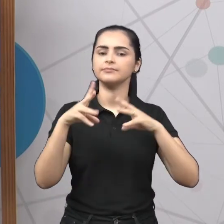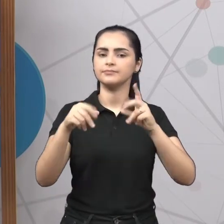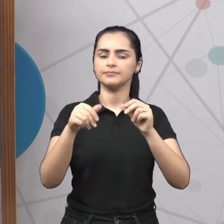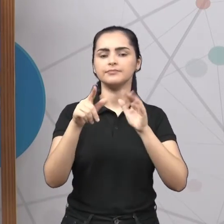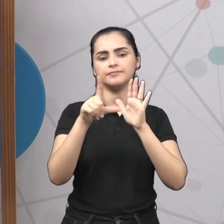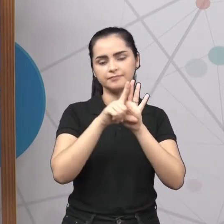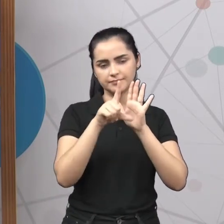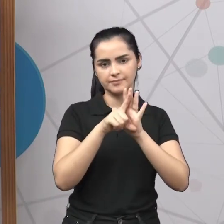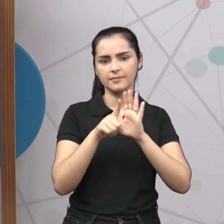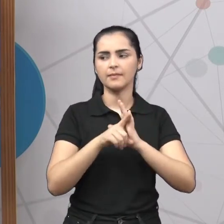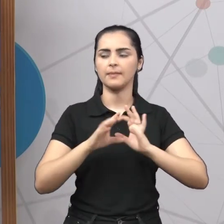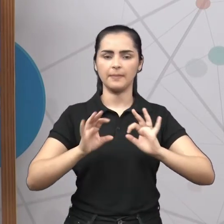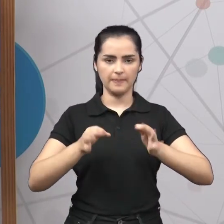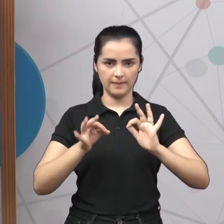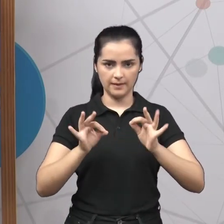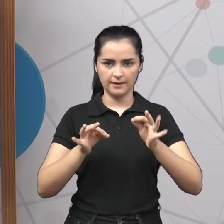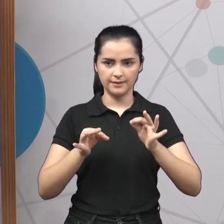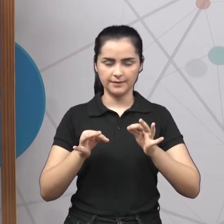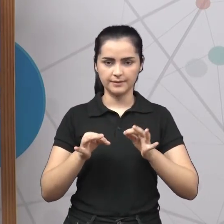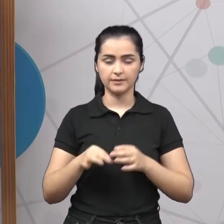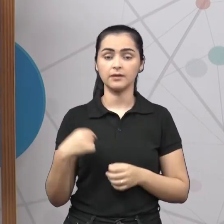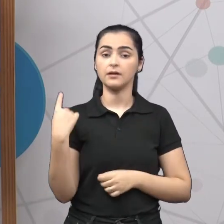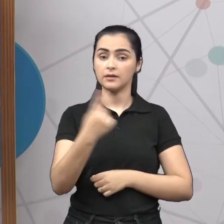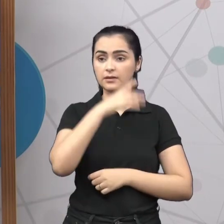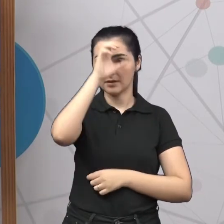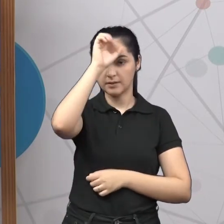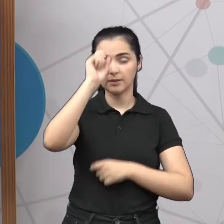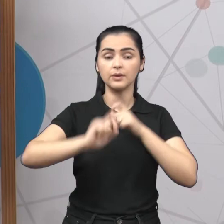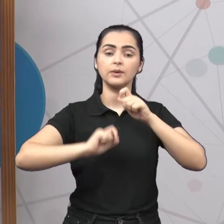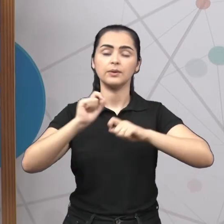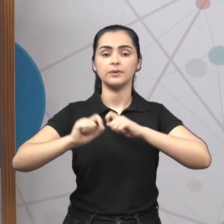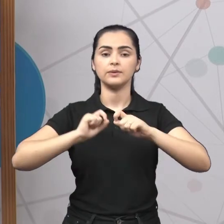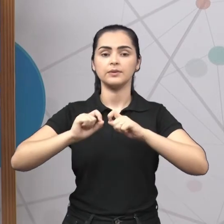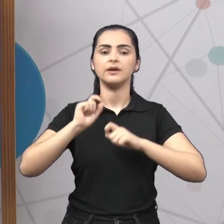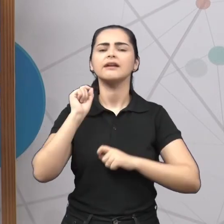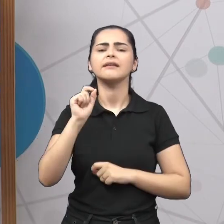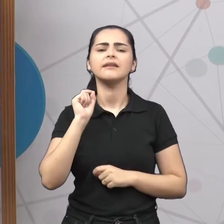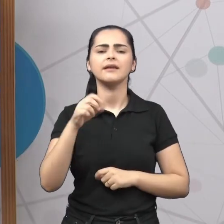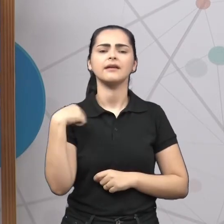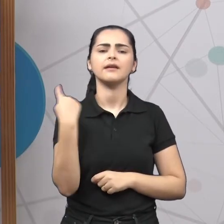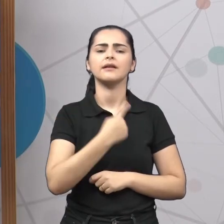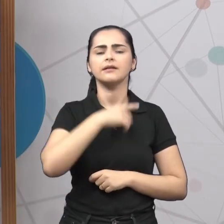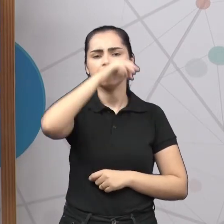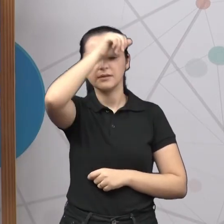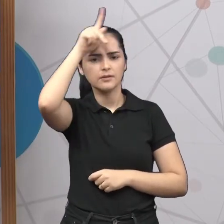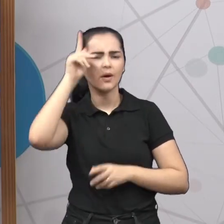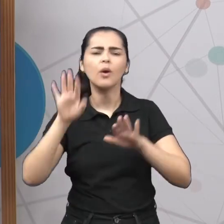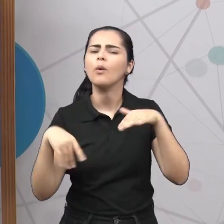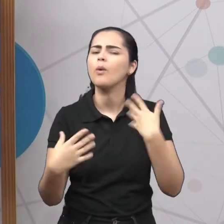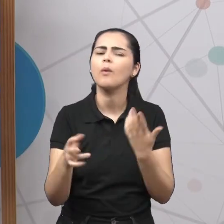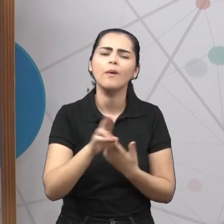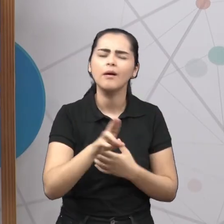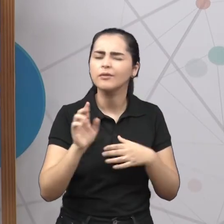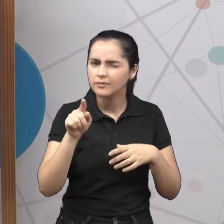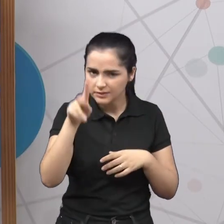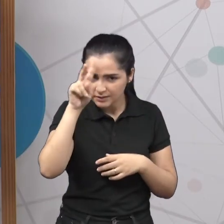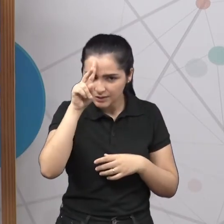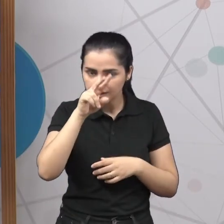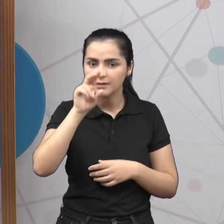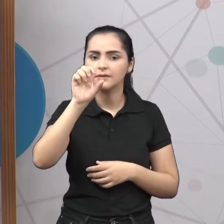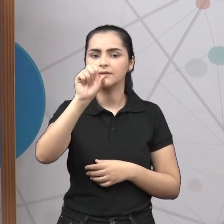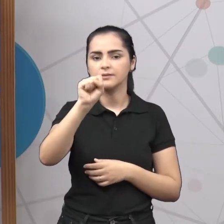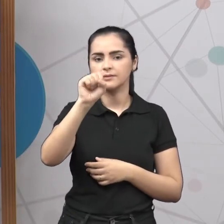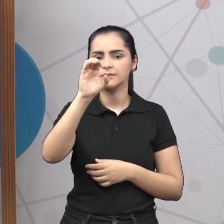leis. Tudo certinho? Então nós aprendemos o quê? Quem é a nossa prefeita? Qual é o nome dela mesmo?